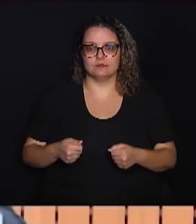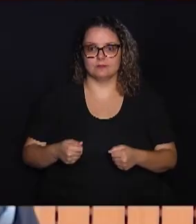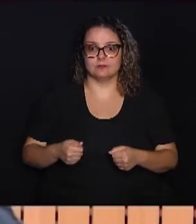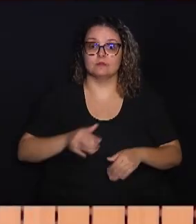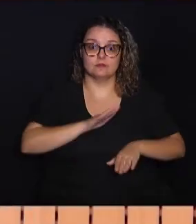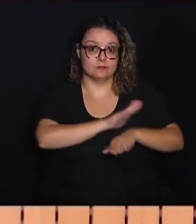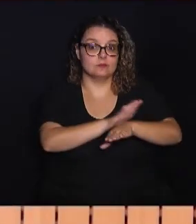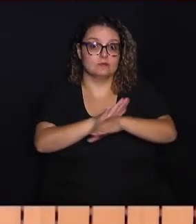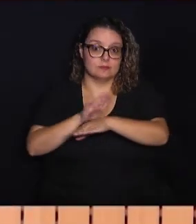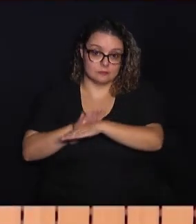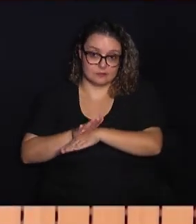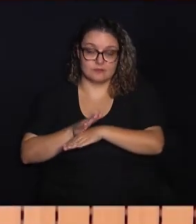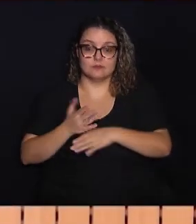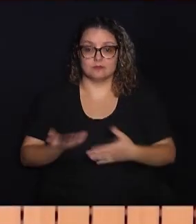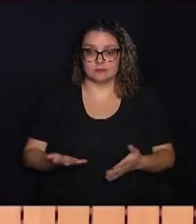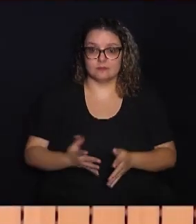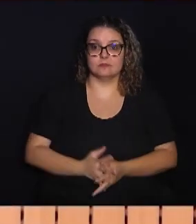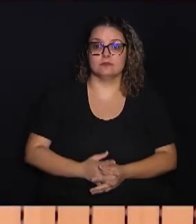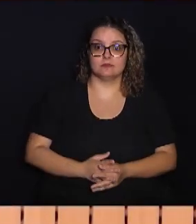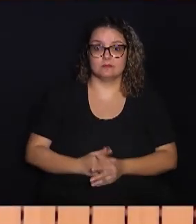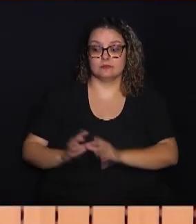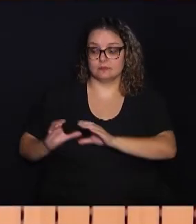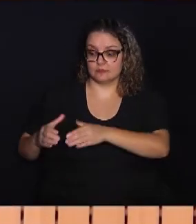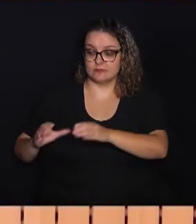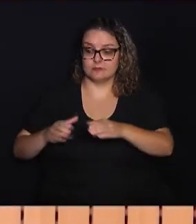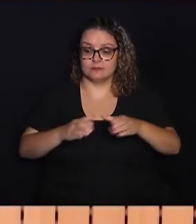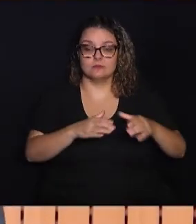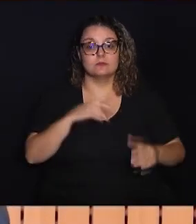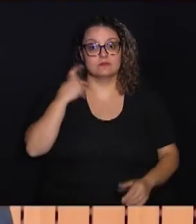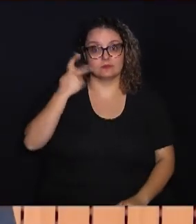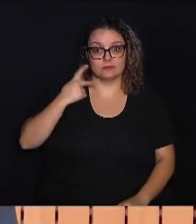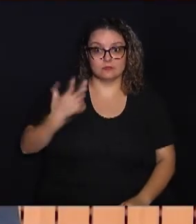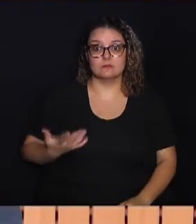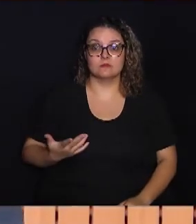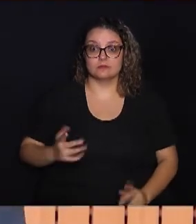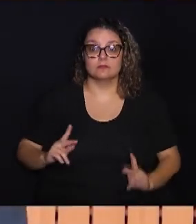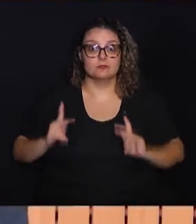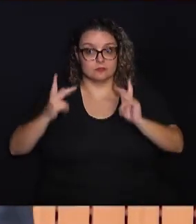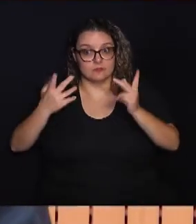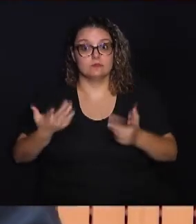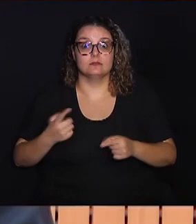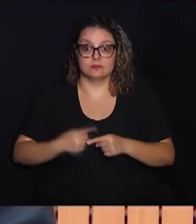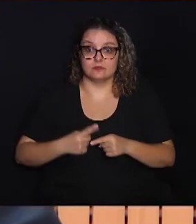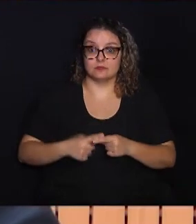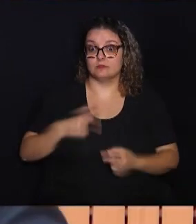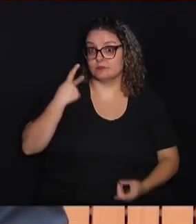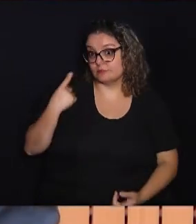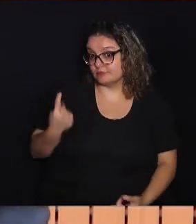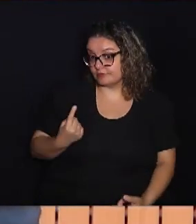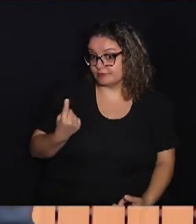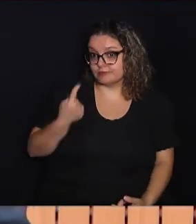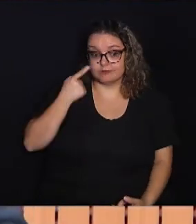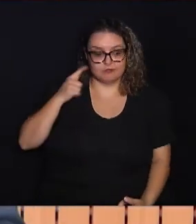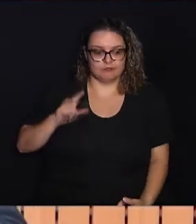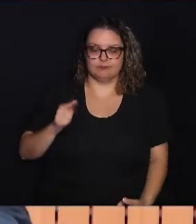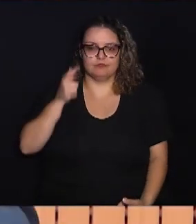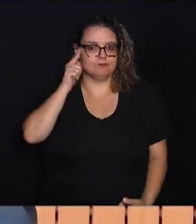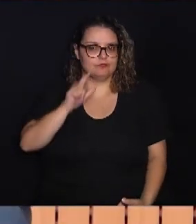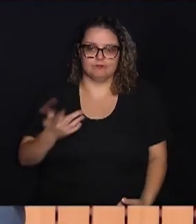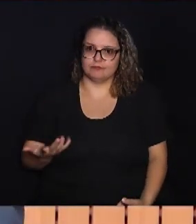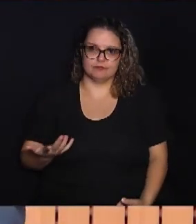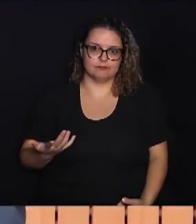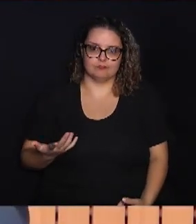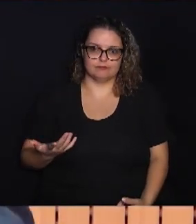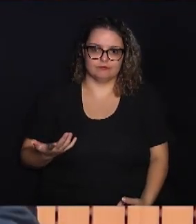ajudaram né a as equipes que ajudaram os vereadores a se elegerem porque o vereador sozinho evidentemente não consegue essa